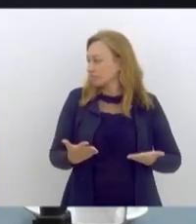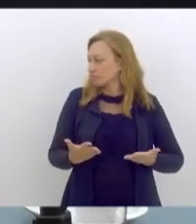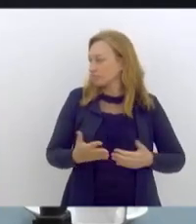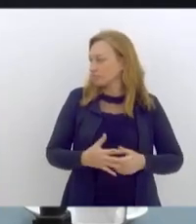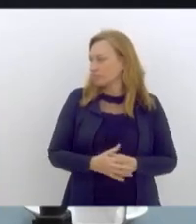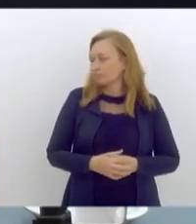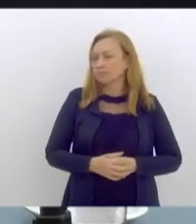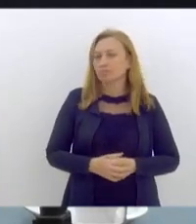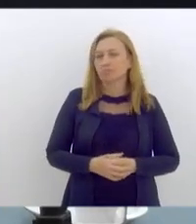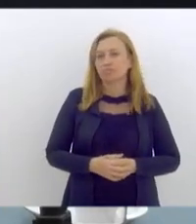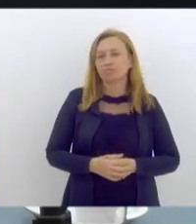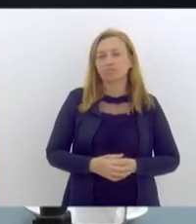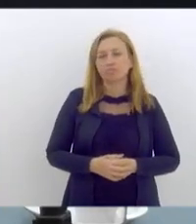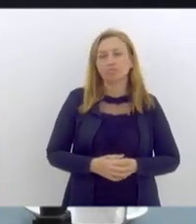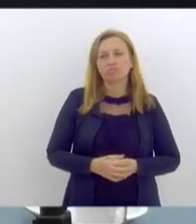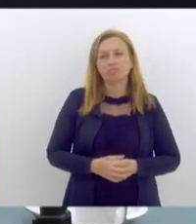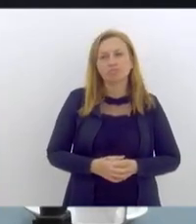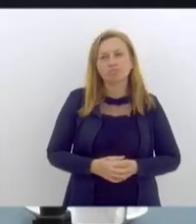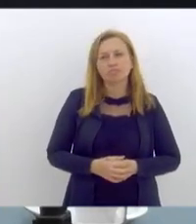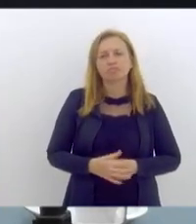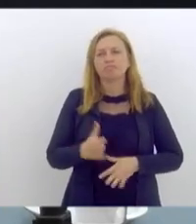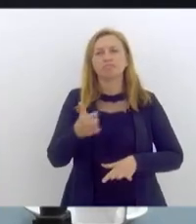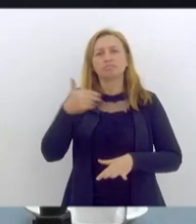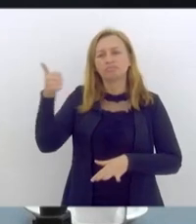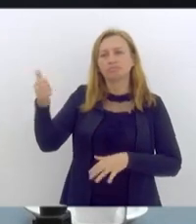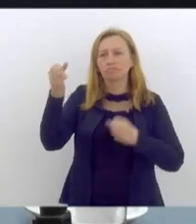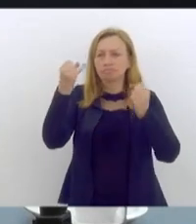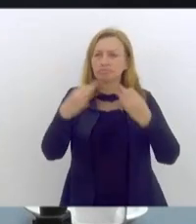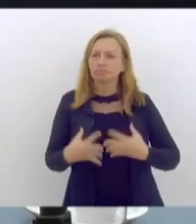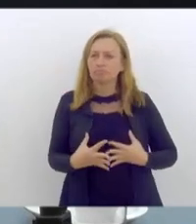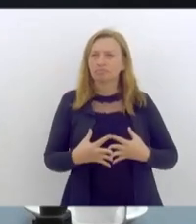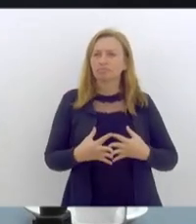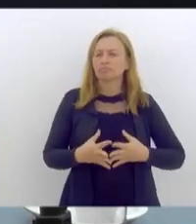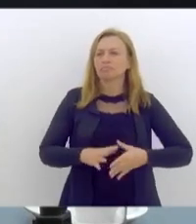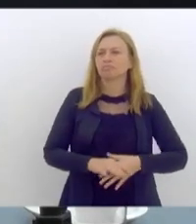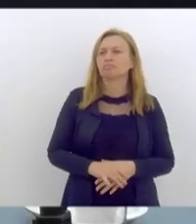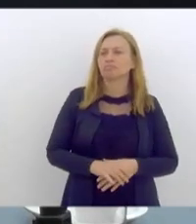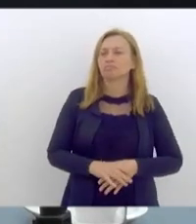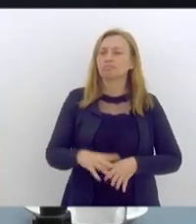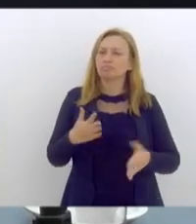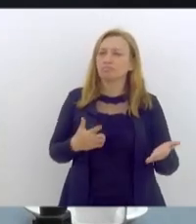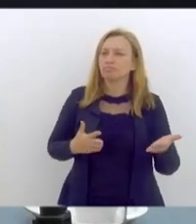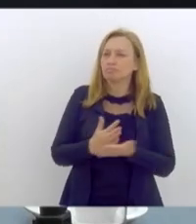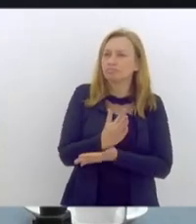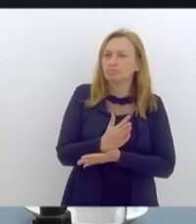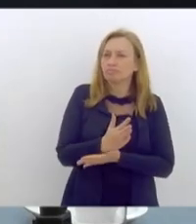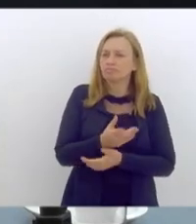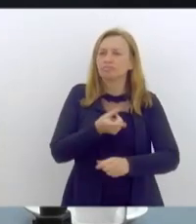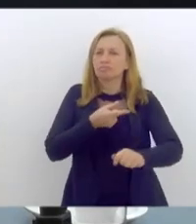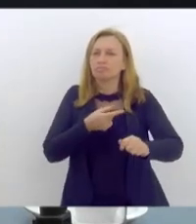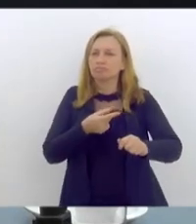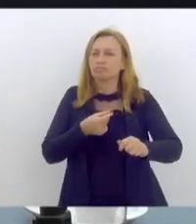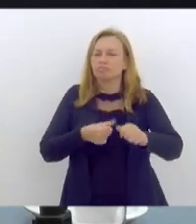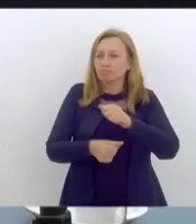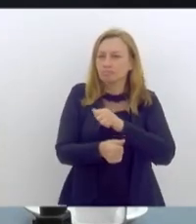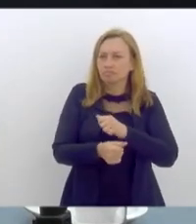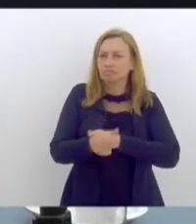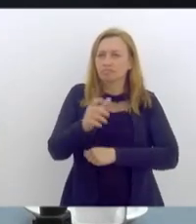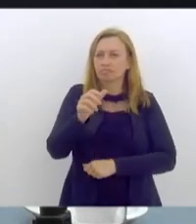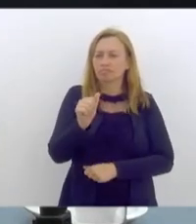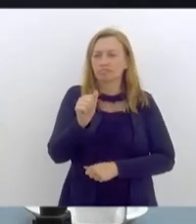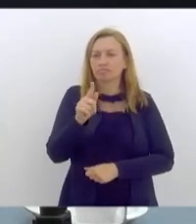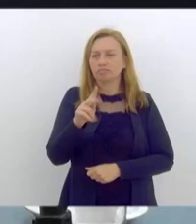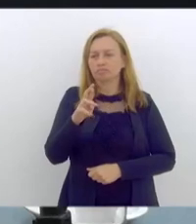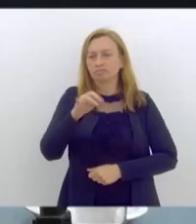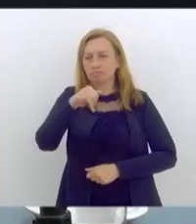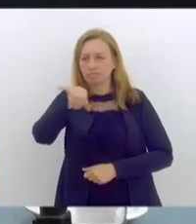pela cppda acho que a Tatiana podia explicar melhor o modo operando da aprovação de um financiamento pela lingerie até para dar